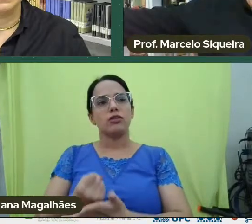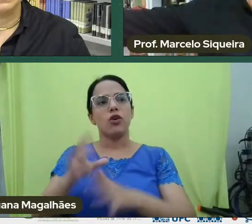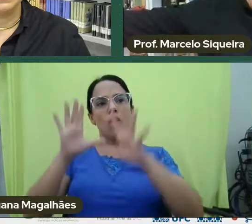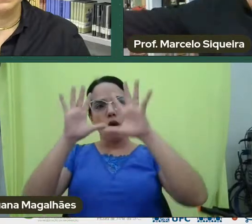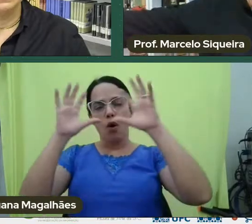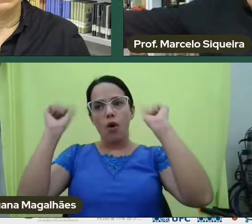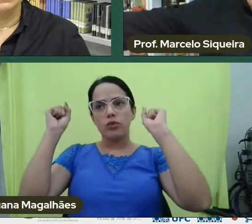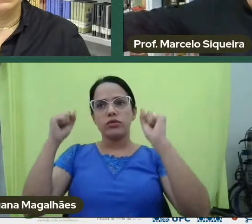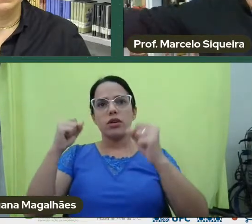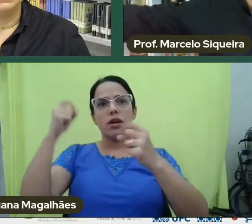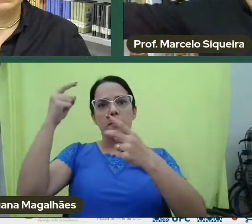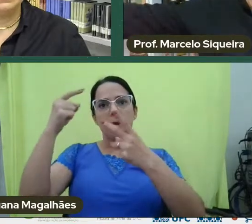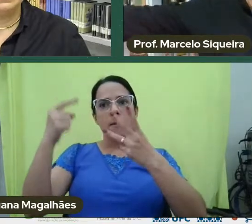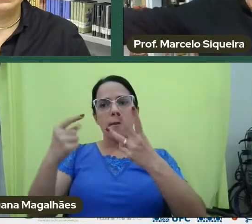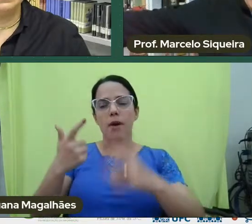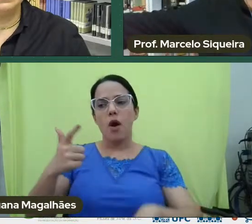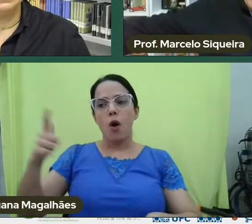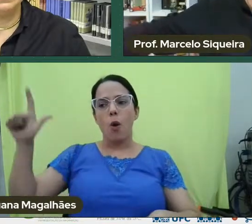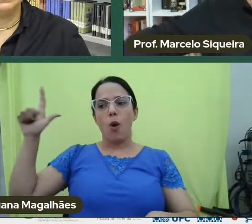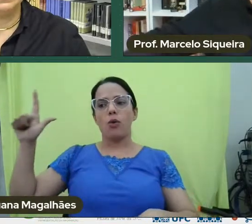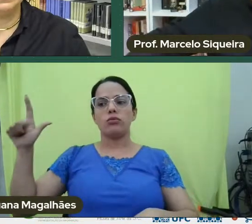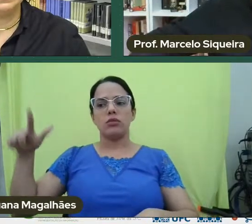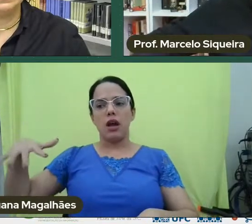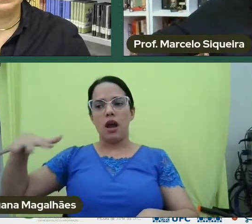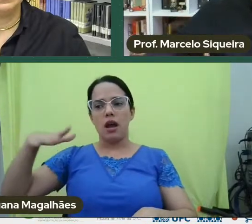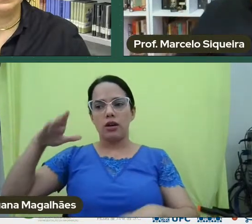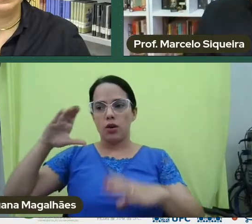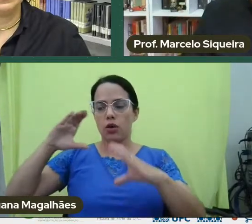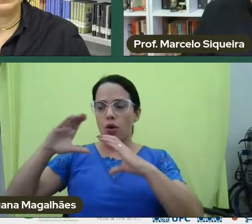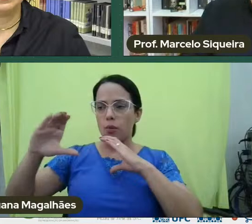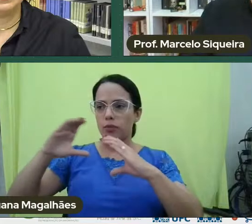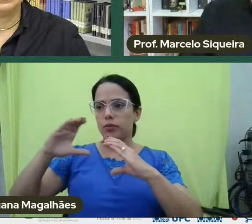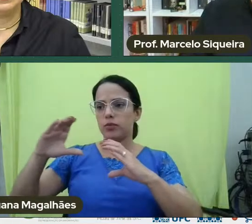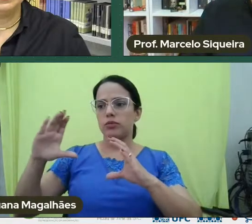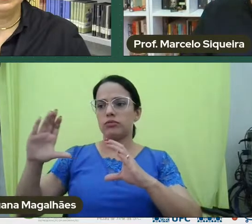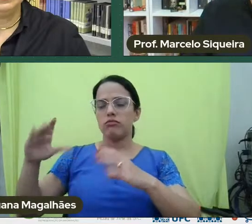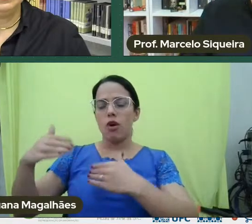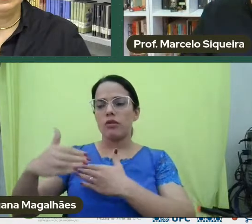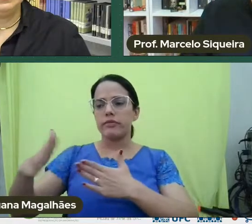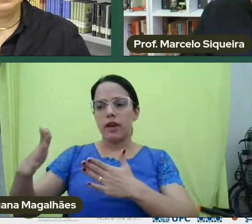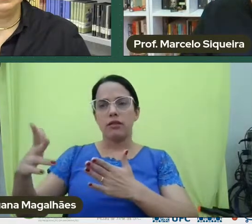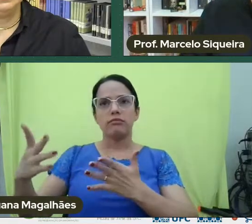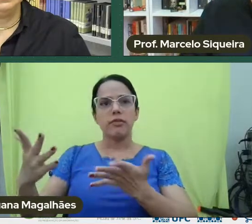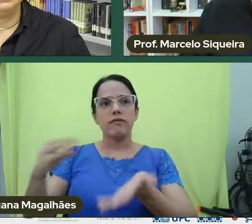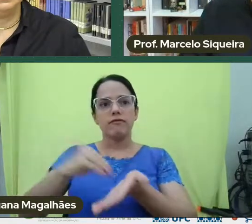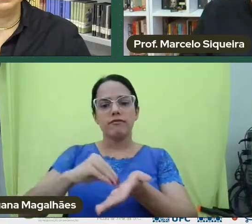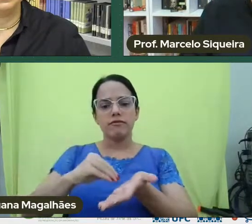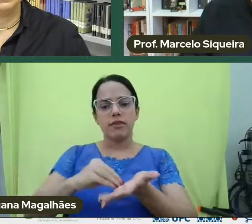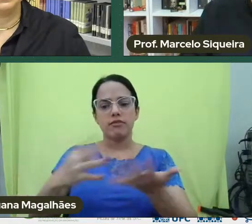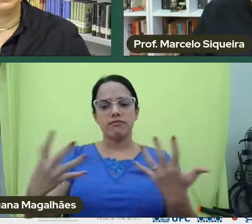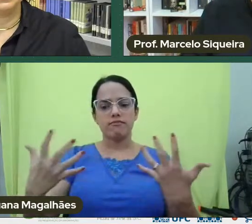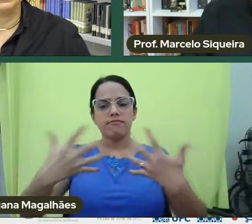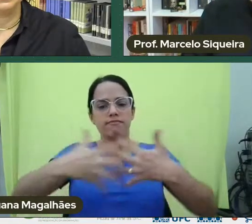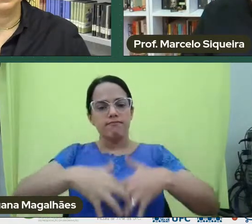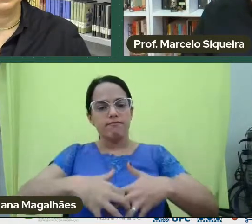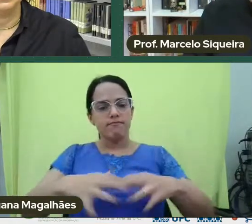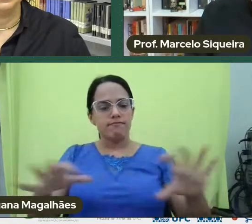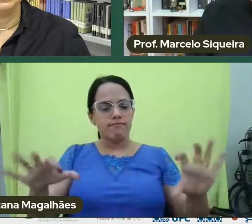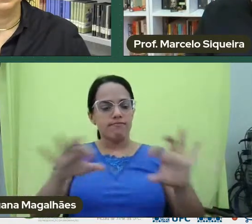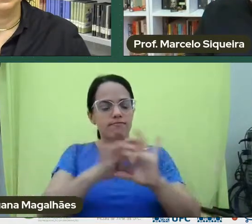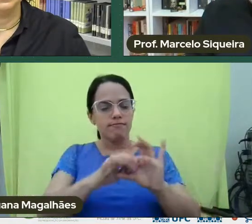outro setor, está na área de comunicação, está no gabinete, não sei o quê. Ou seja, não é integrado. É, então, se